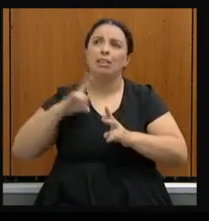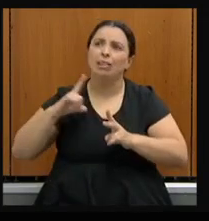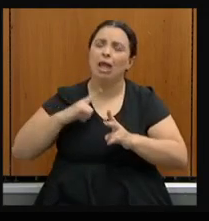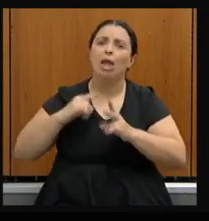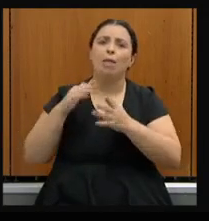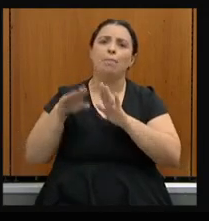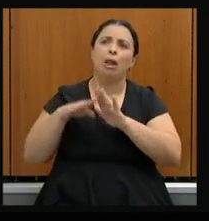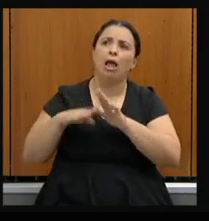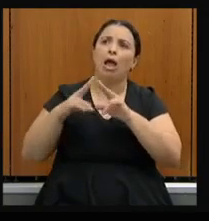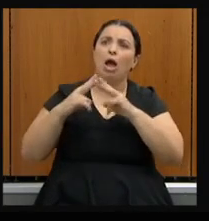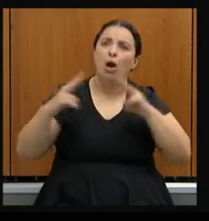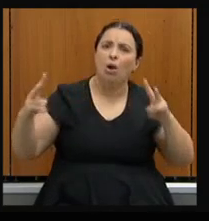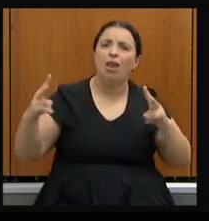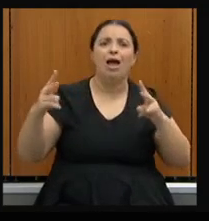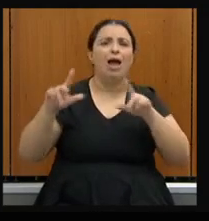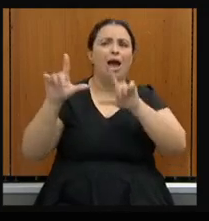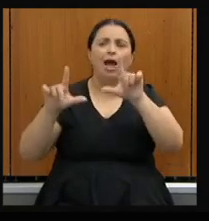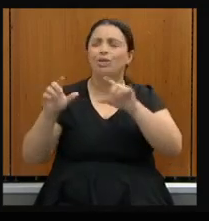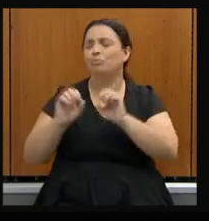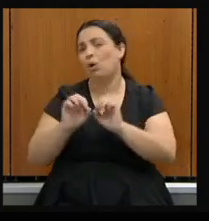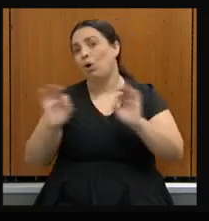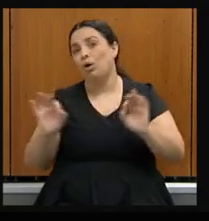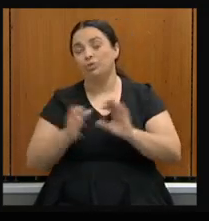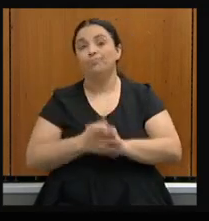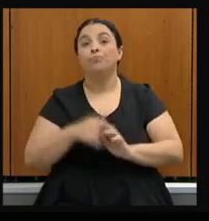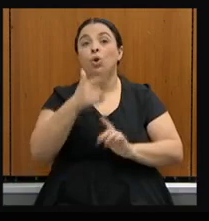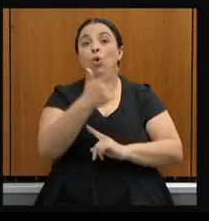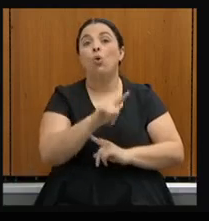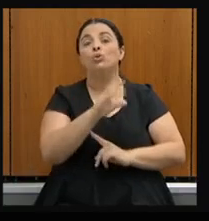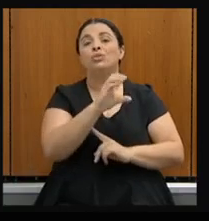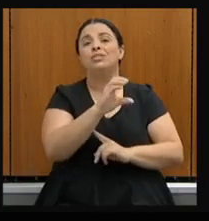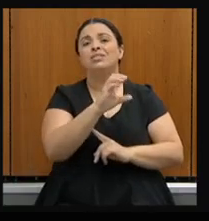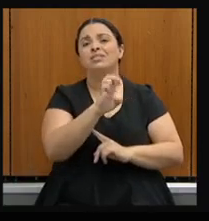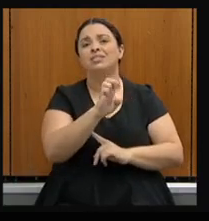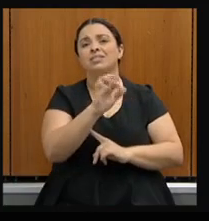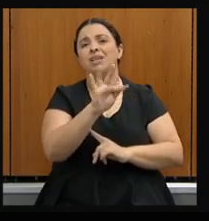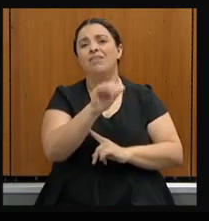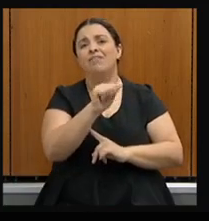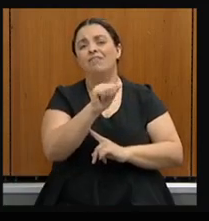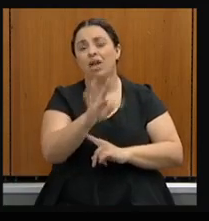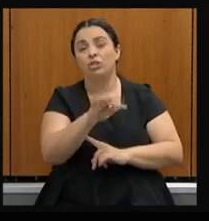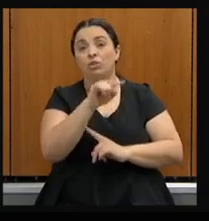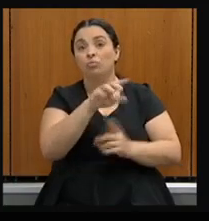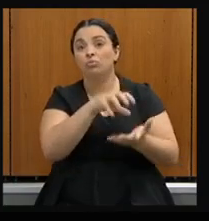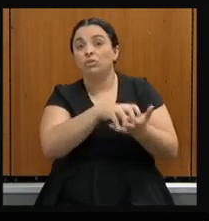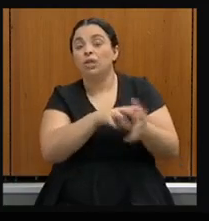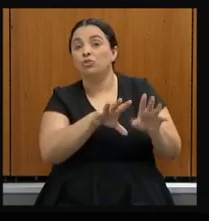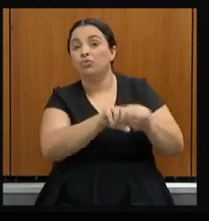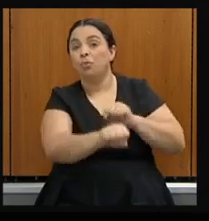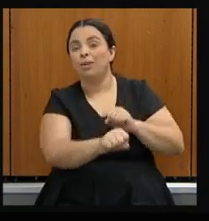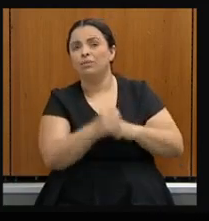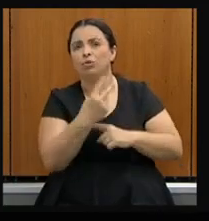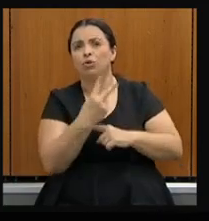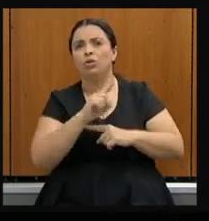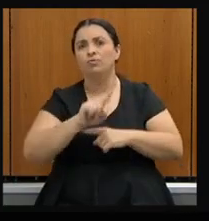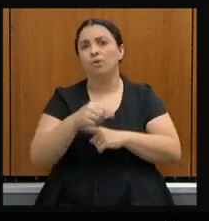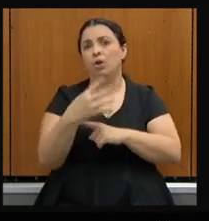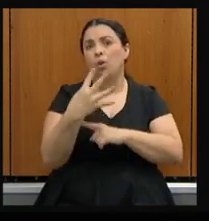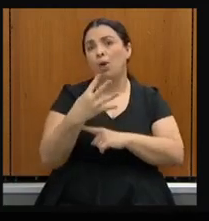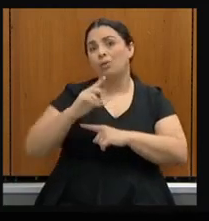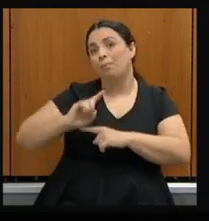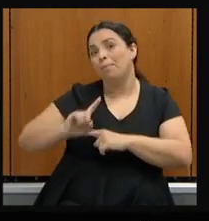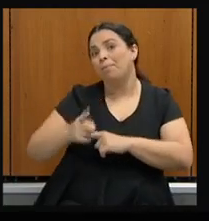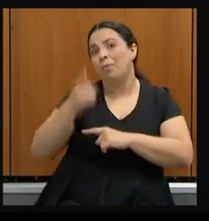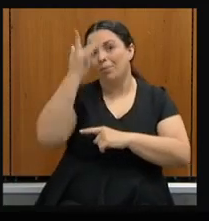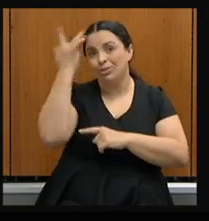o Cefarte tem feito, pensem bem no nosso centro de formação, 2,4 mil pessoas alcançadas, e